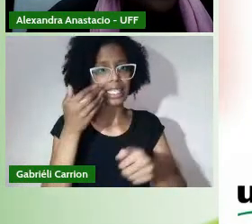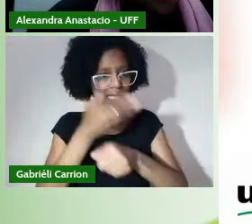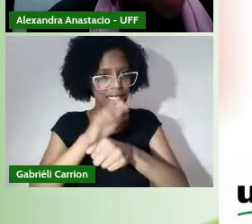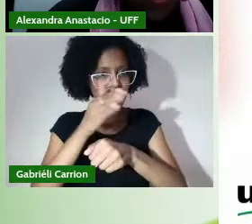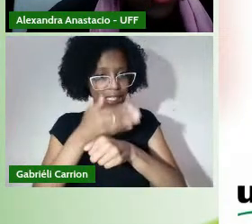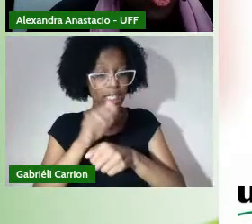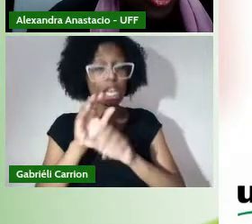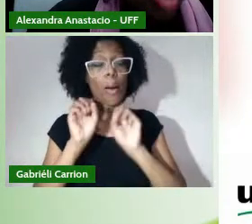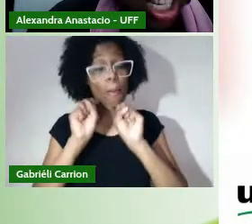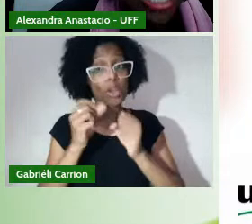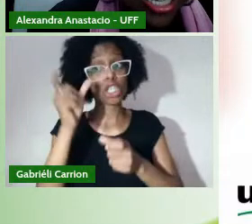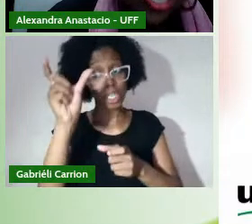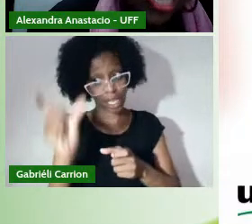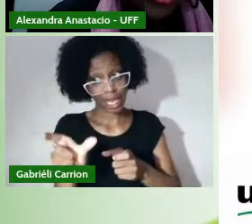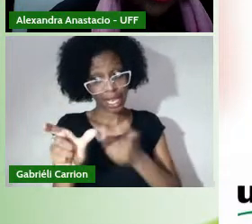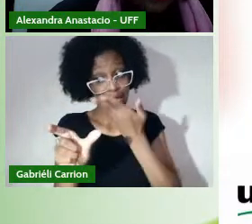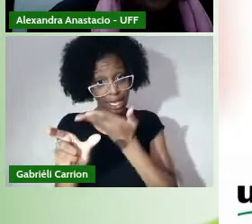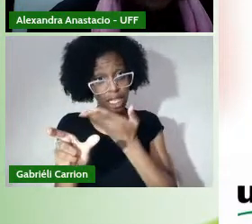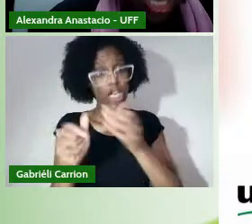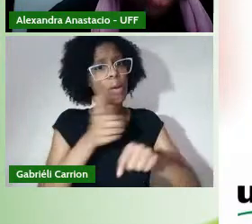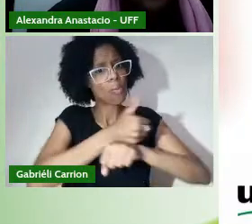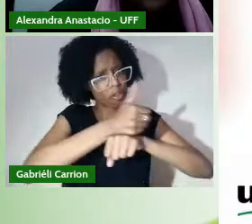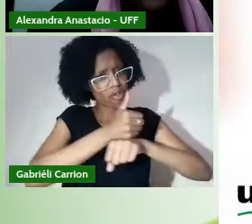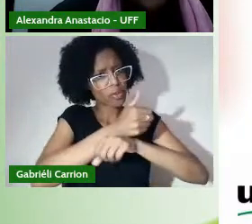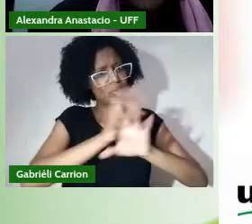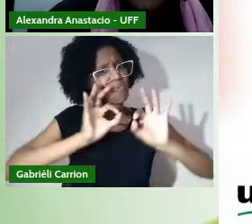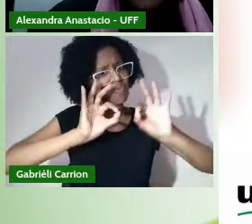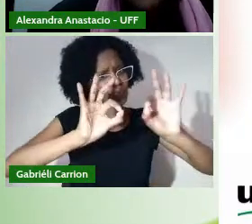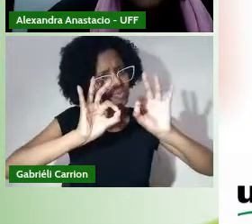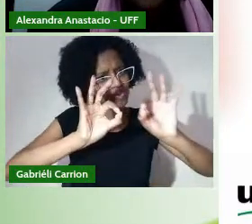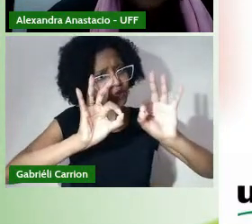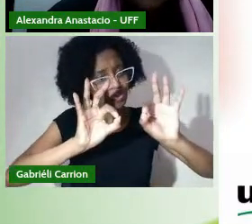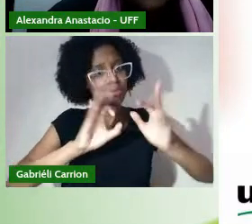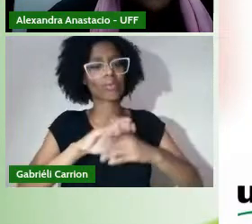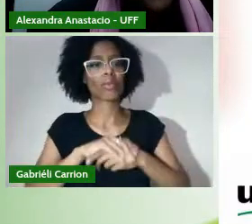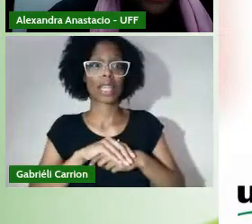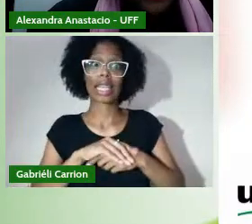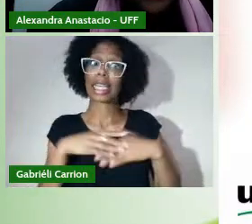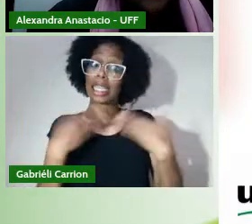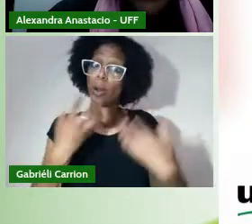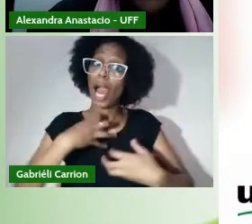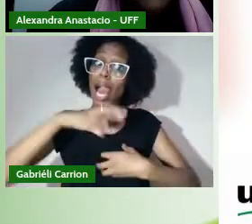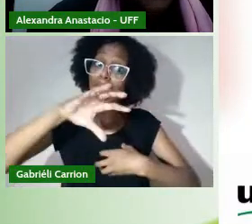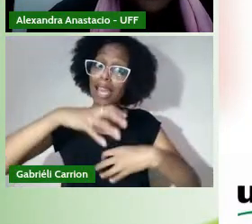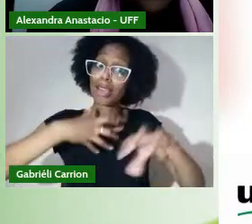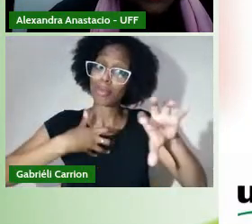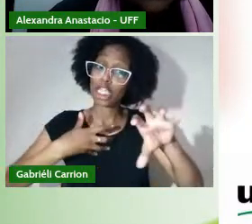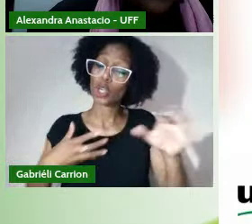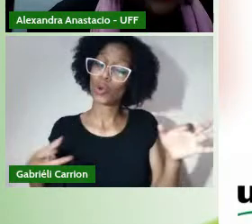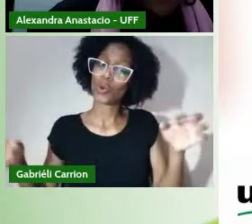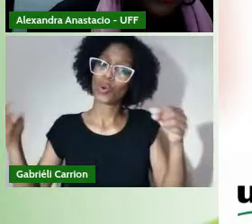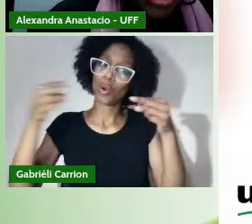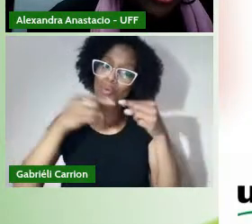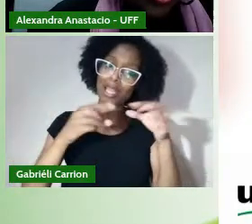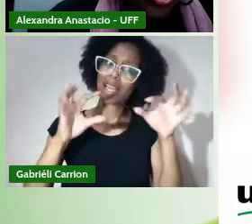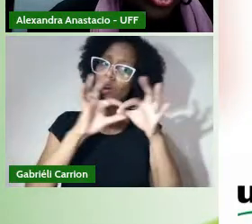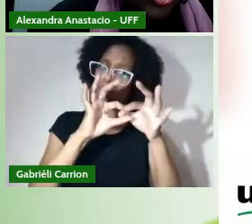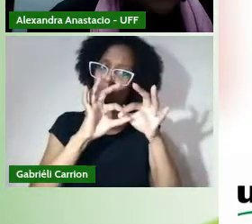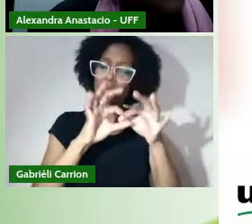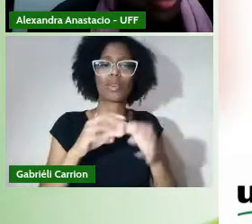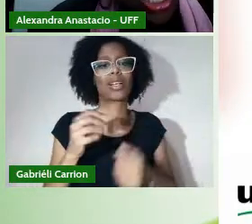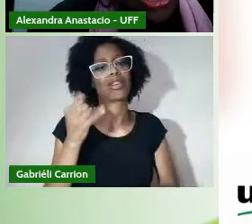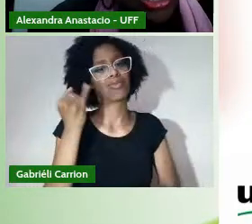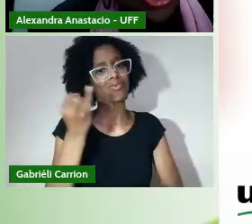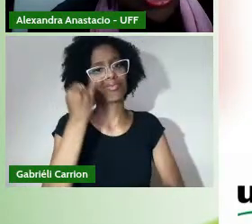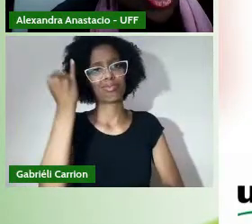de fato, formar um profissional de excelência mesmo. Né? Então, a empatia está ali. Então, essas habilidades são fundamentais hoje